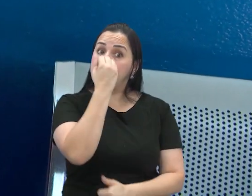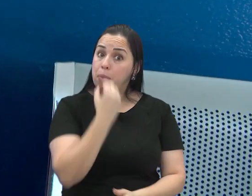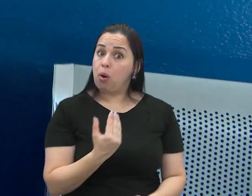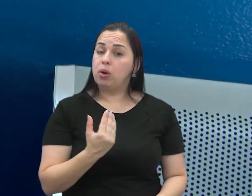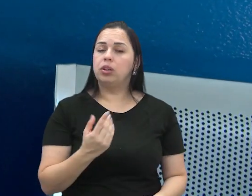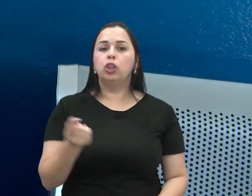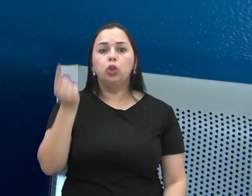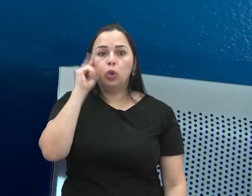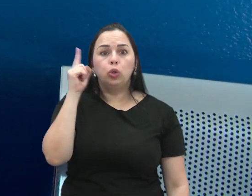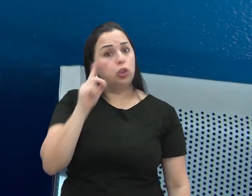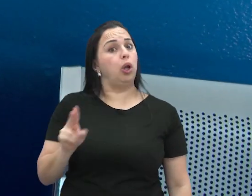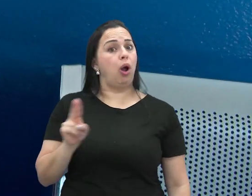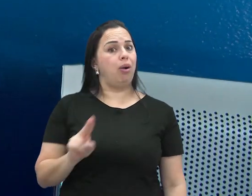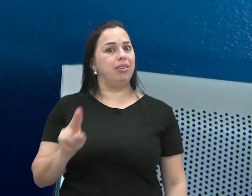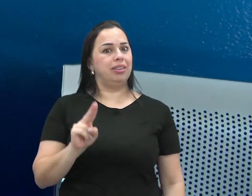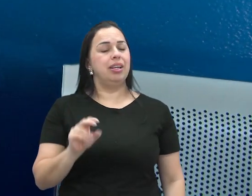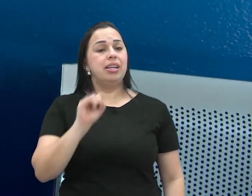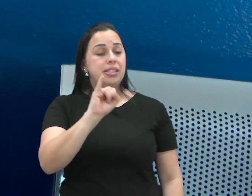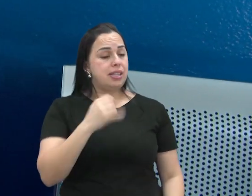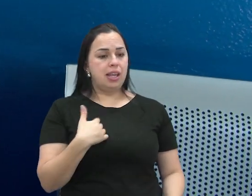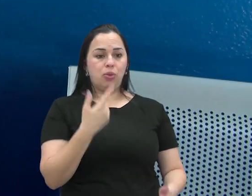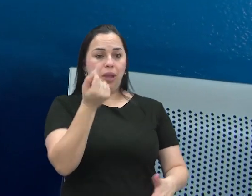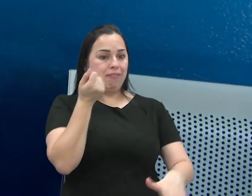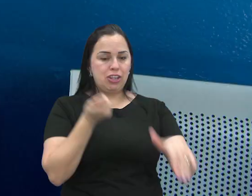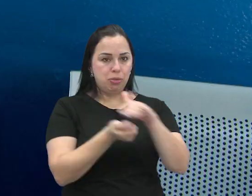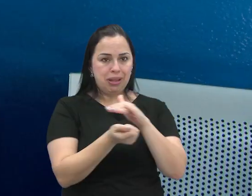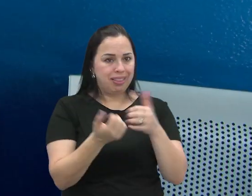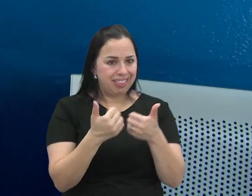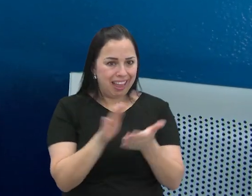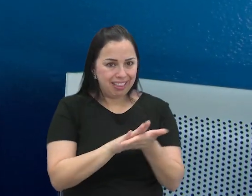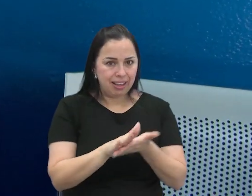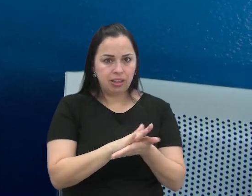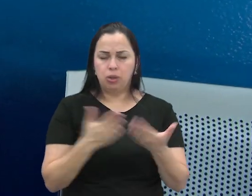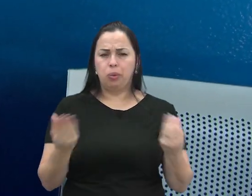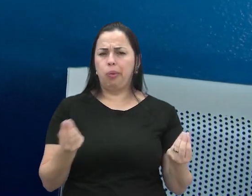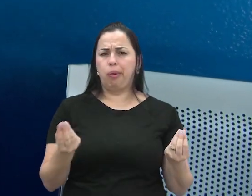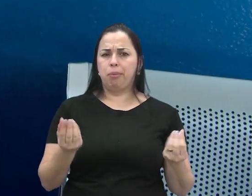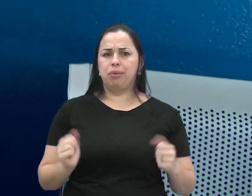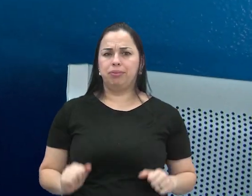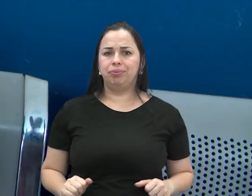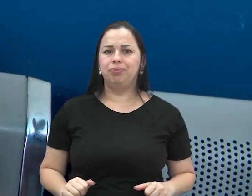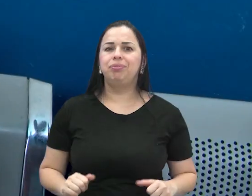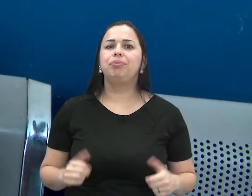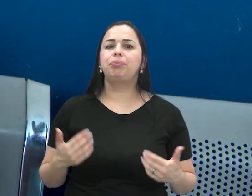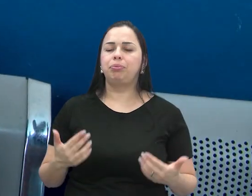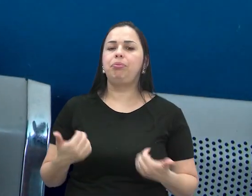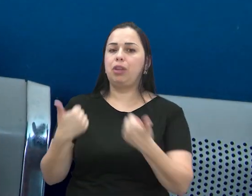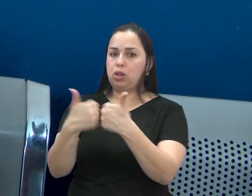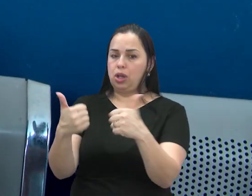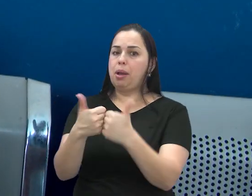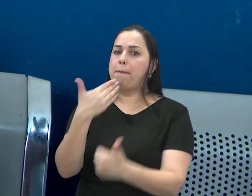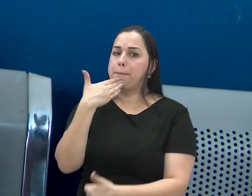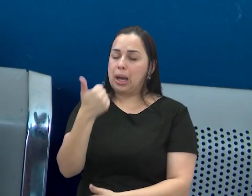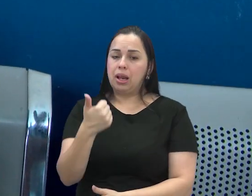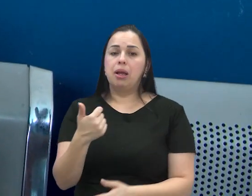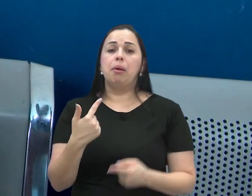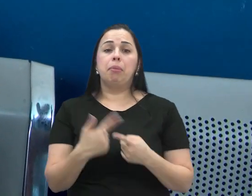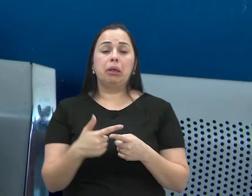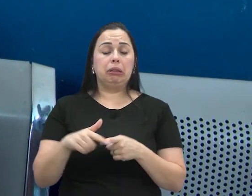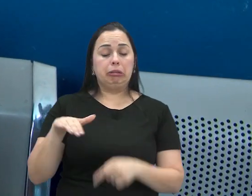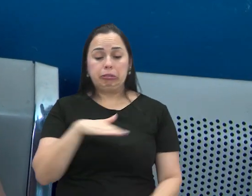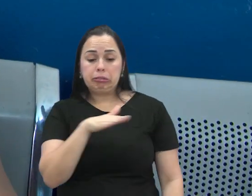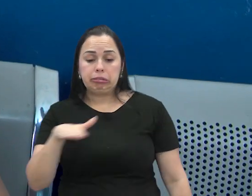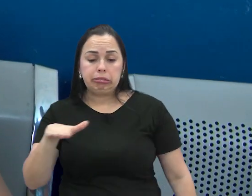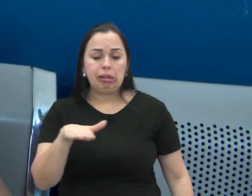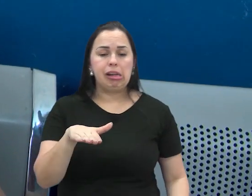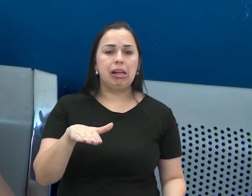A gente usa o transporte diariamente. Se não for traduzido no ônibus, a gente fica como? Sem nada. Uns ônibus melhores, porque os que a gente